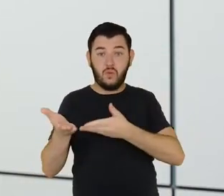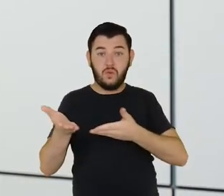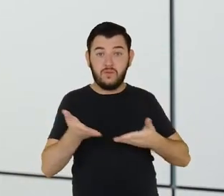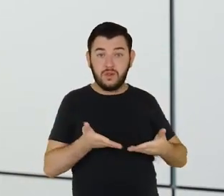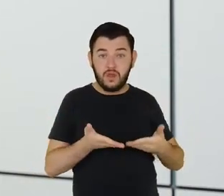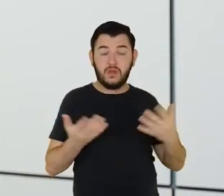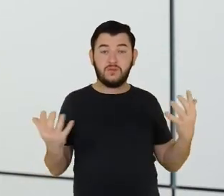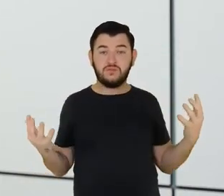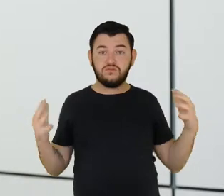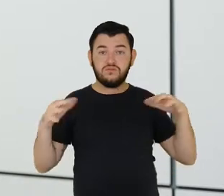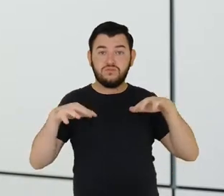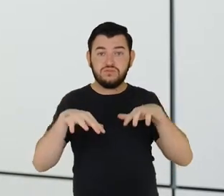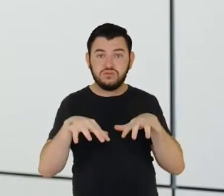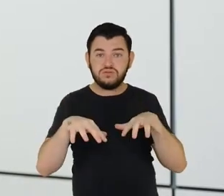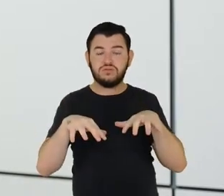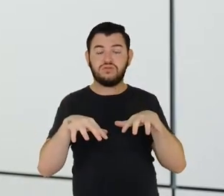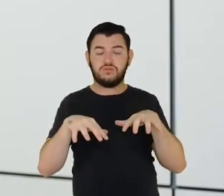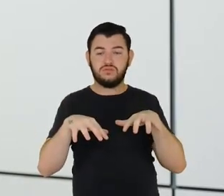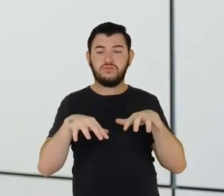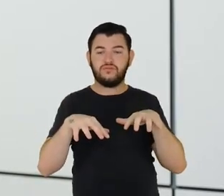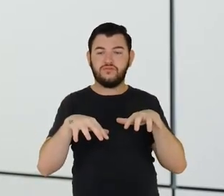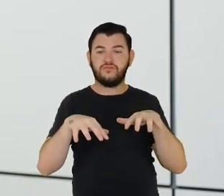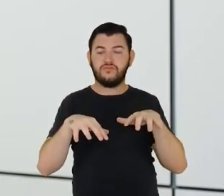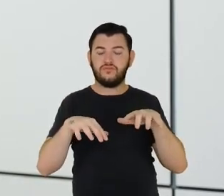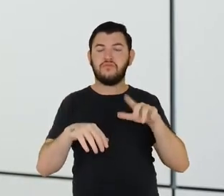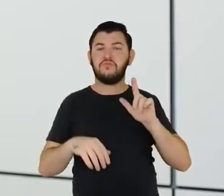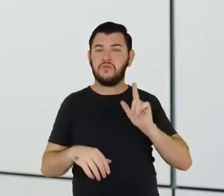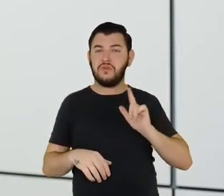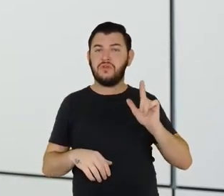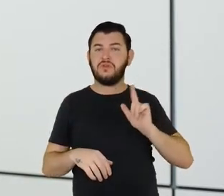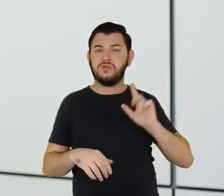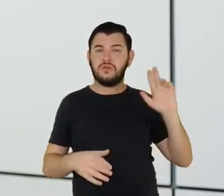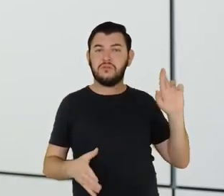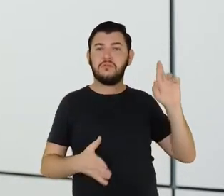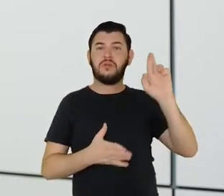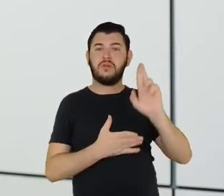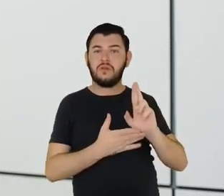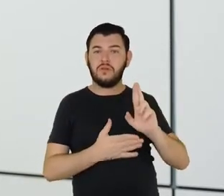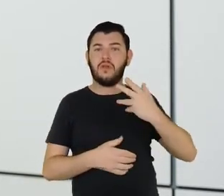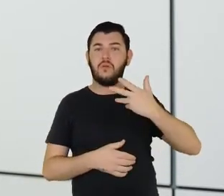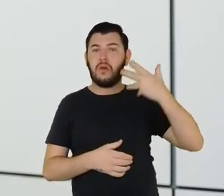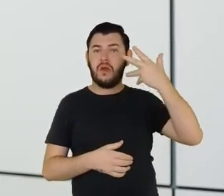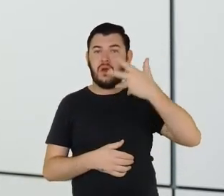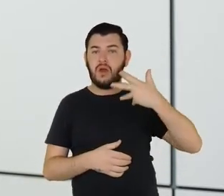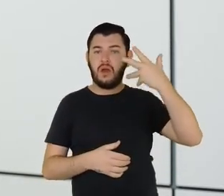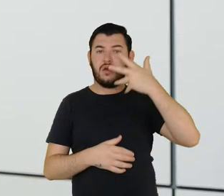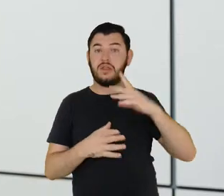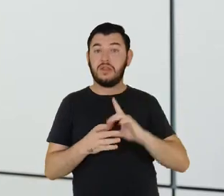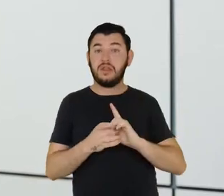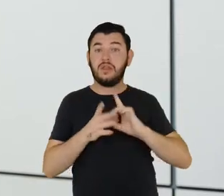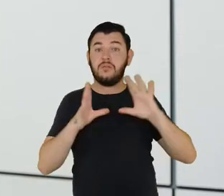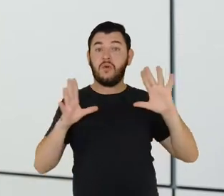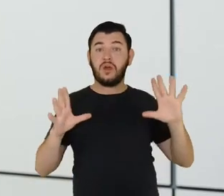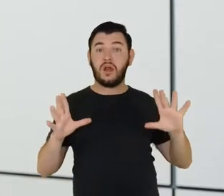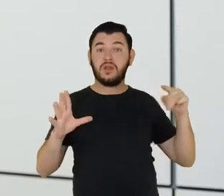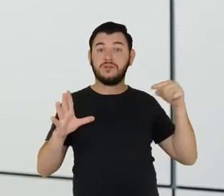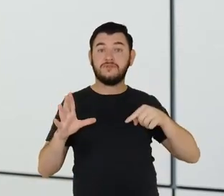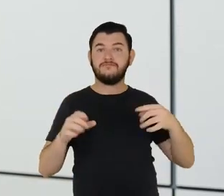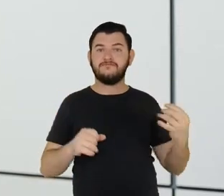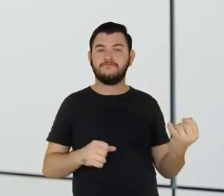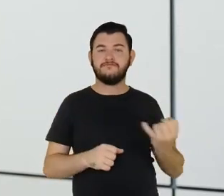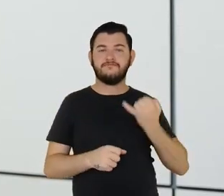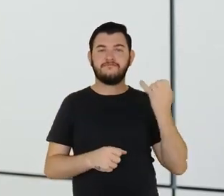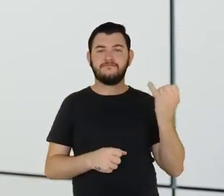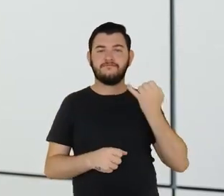várias autoridades falaram sobre a importância da democracia, da lembrança, né, dessa desgraça que